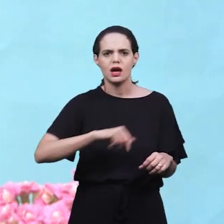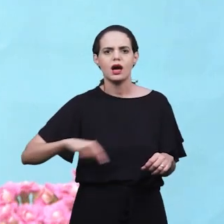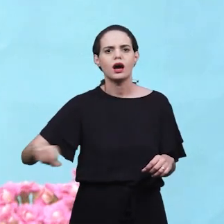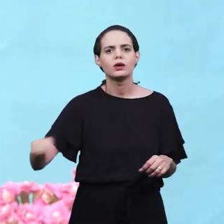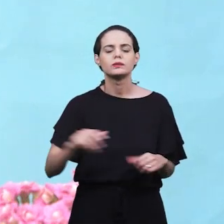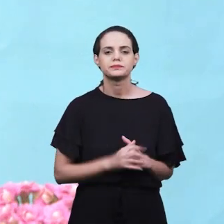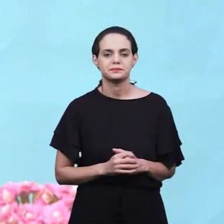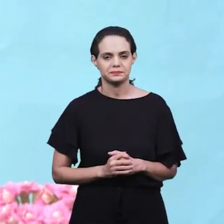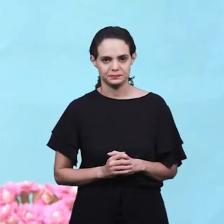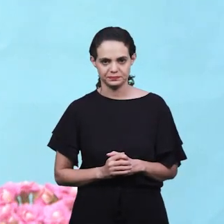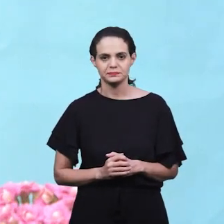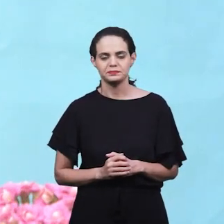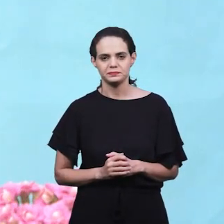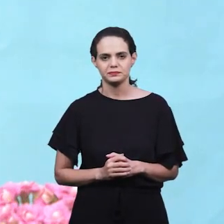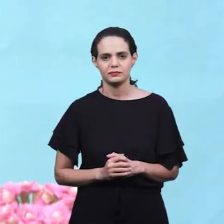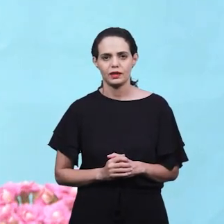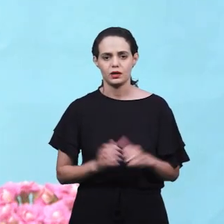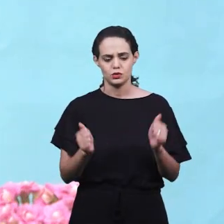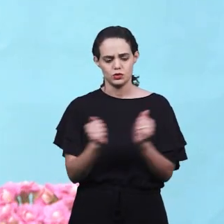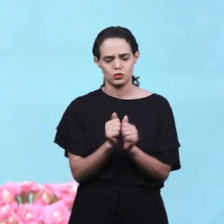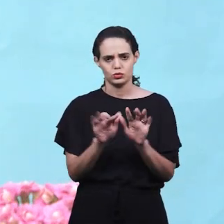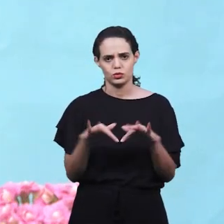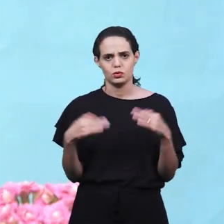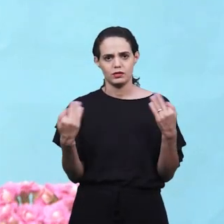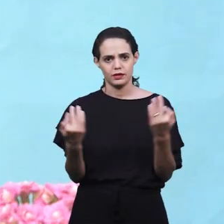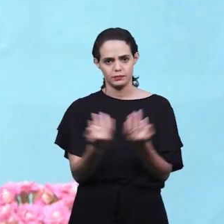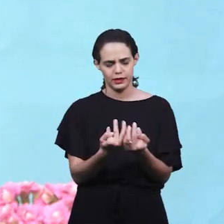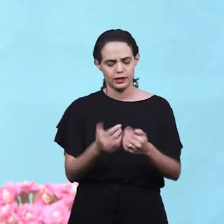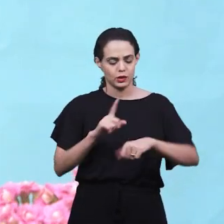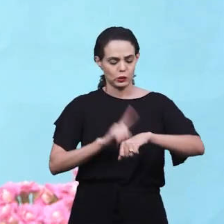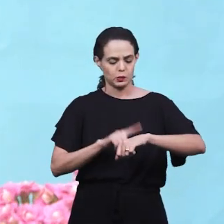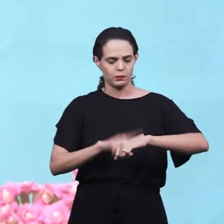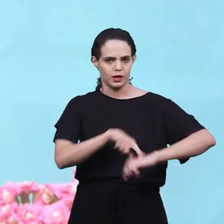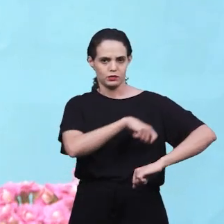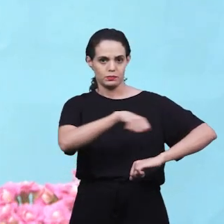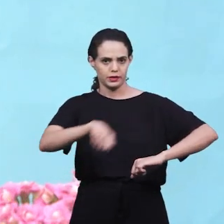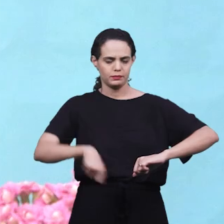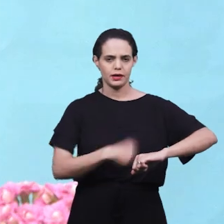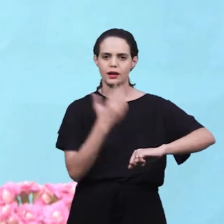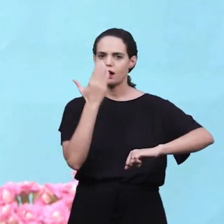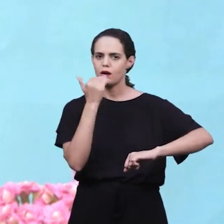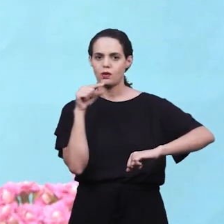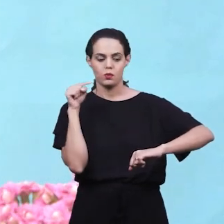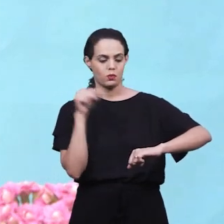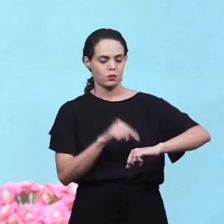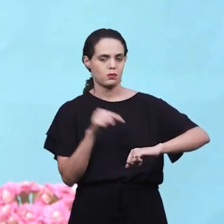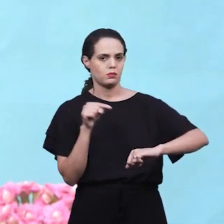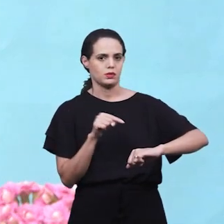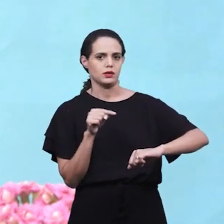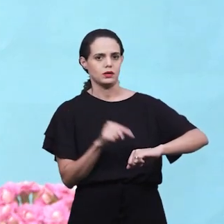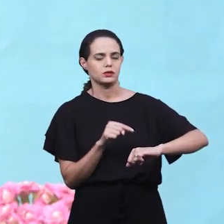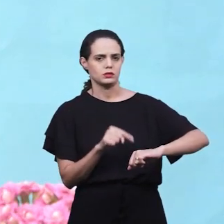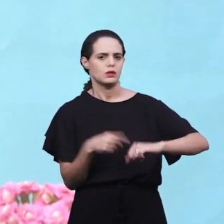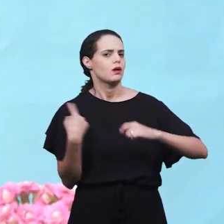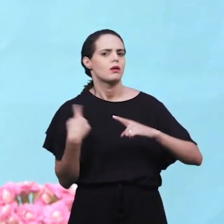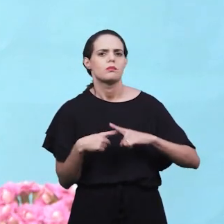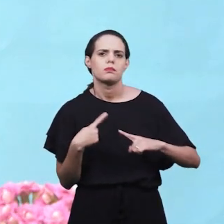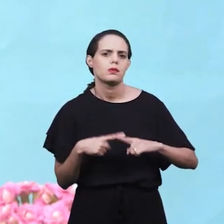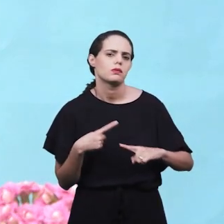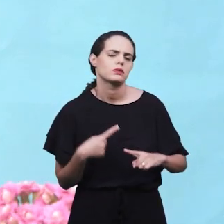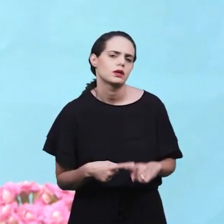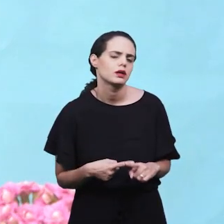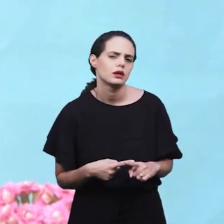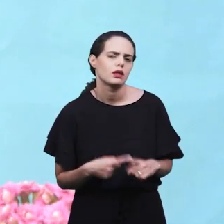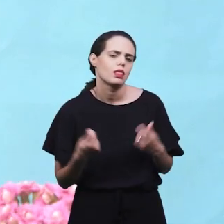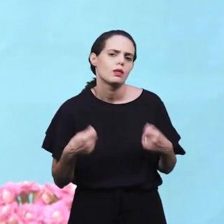adição de sal durante a preparação. Muito importante frisar isso, porque não é necessário